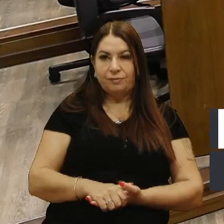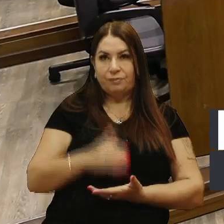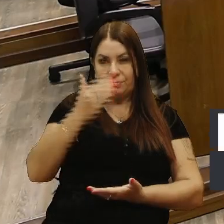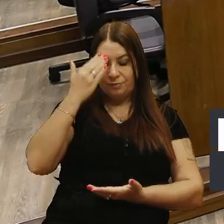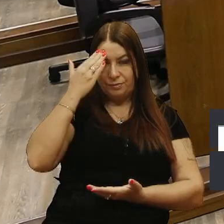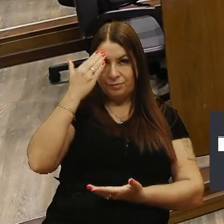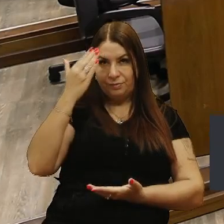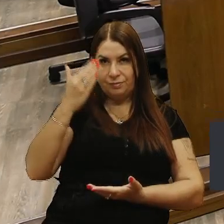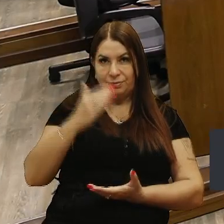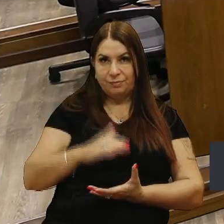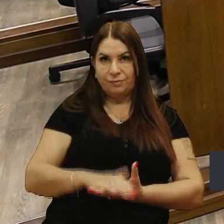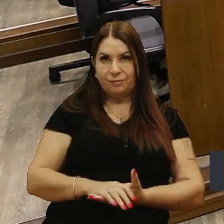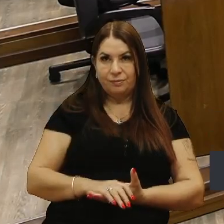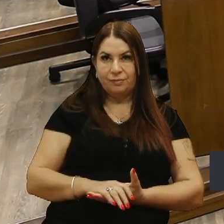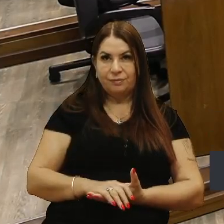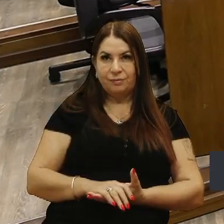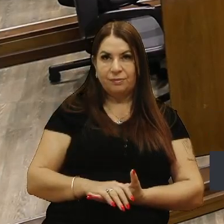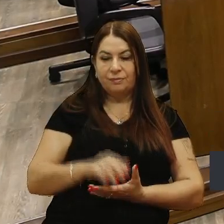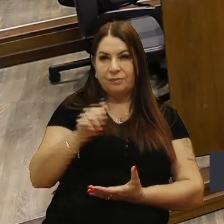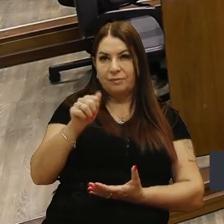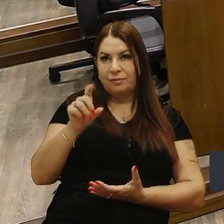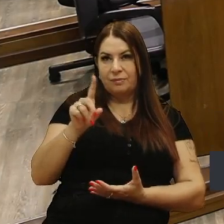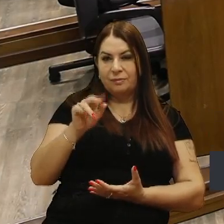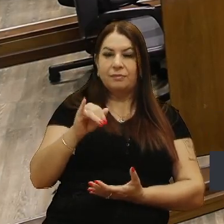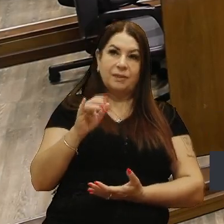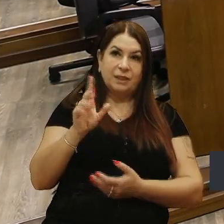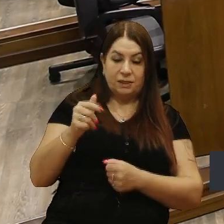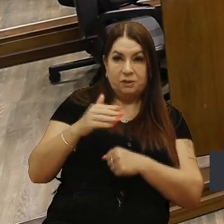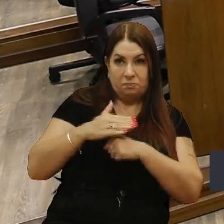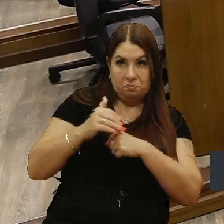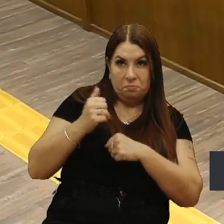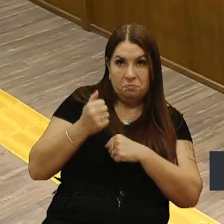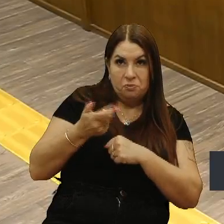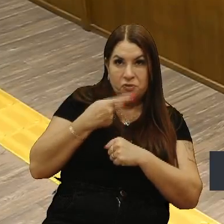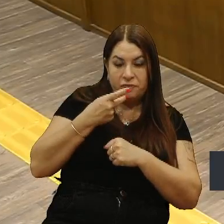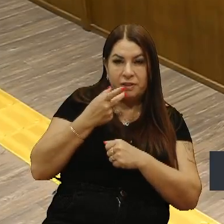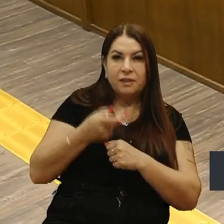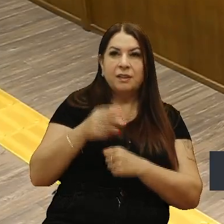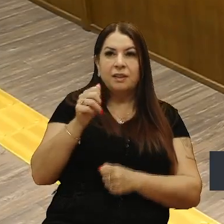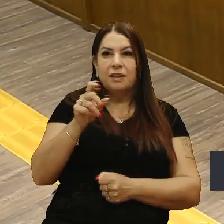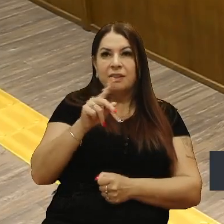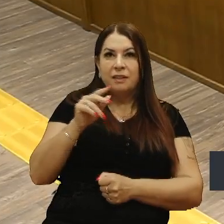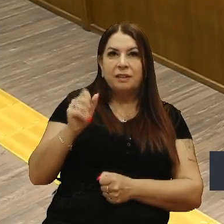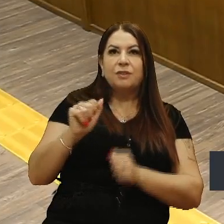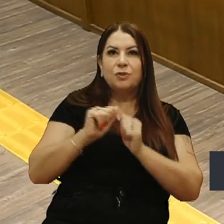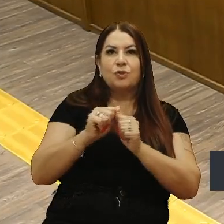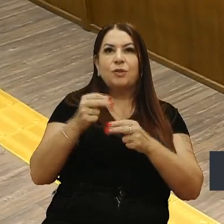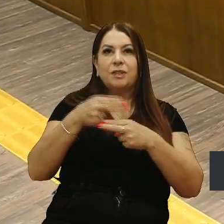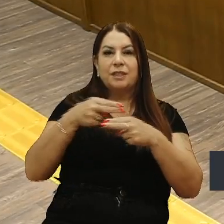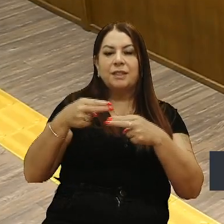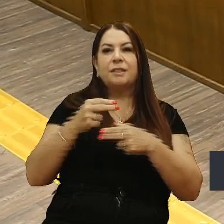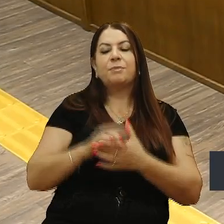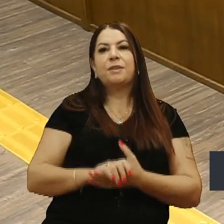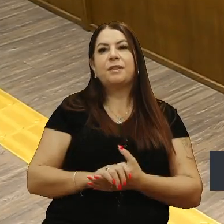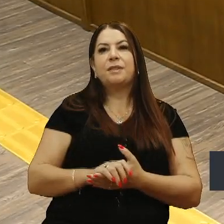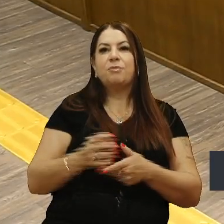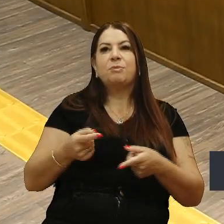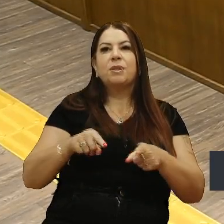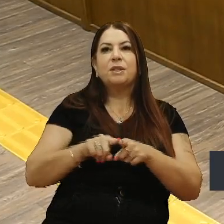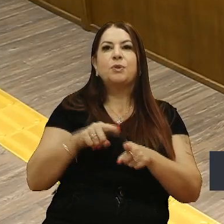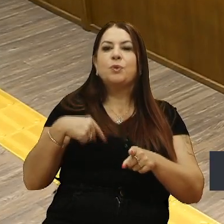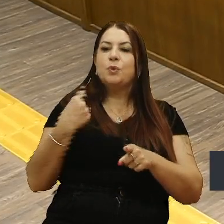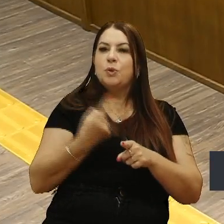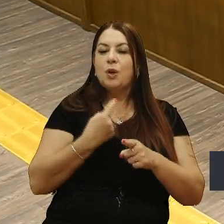Obrigado, Adri. Se assim me permite te chamar. A Adriana, através do SEBRAE, é uma parceira